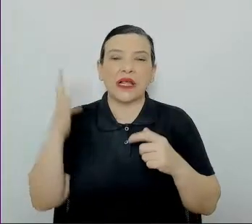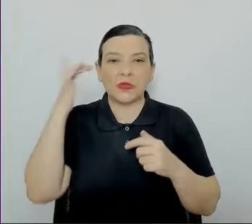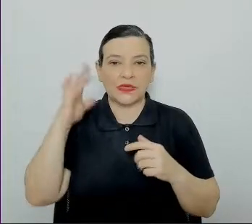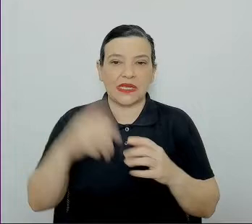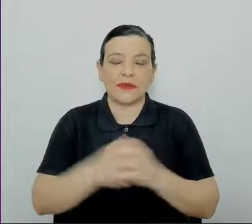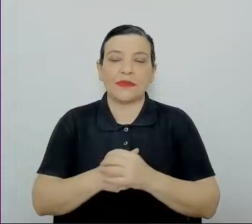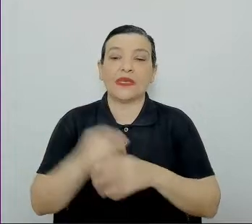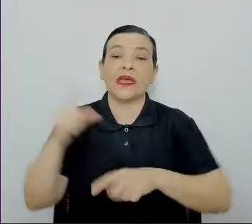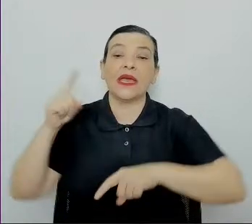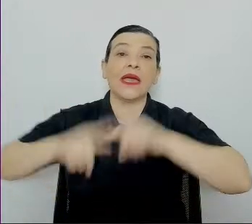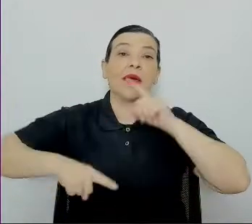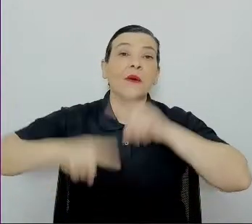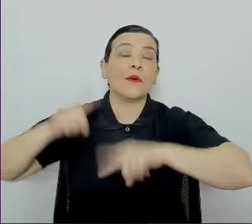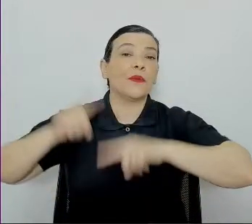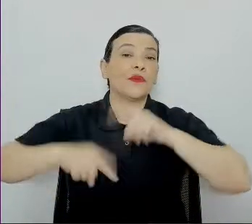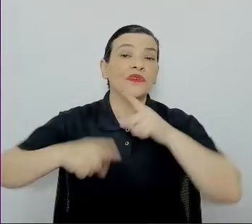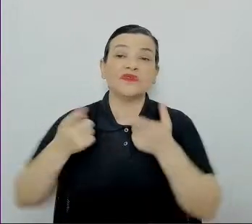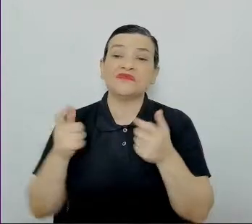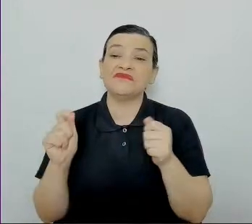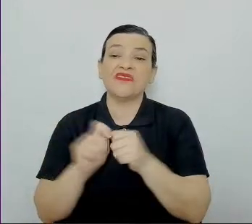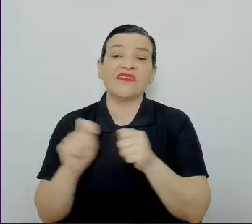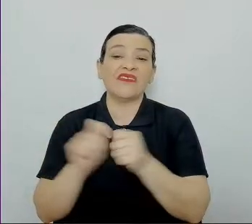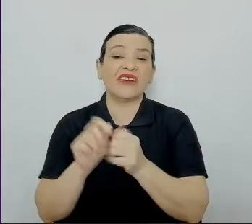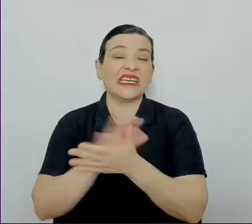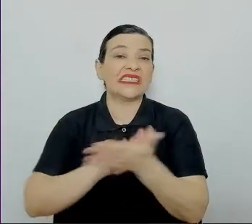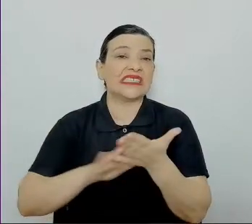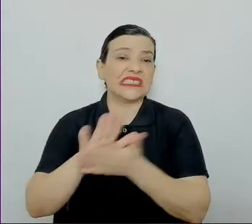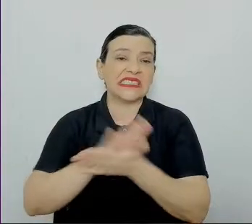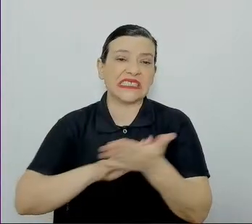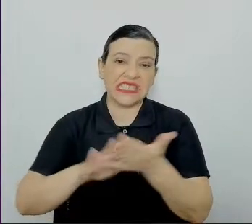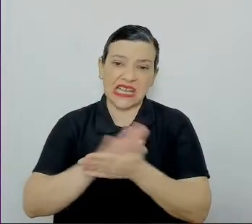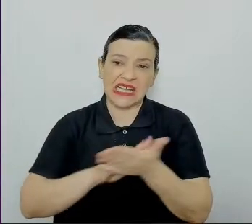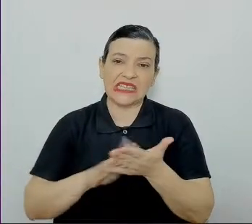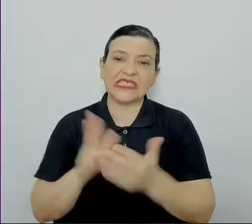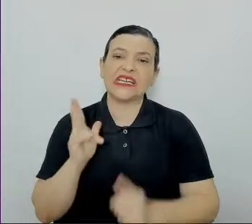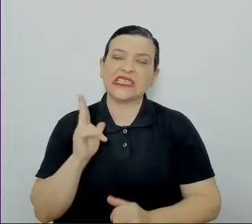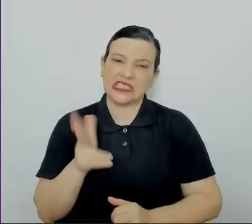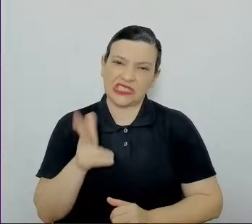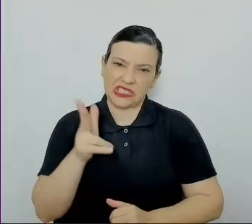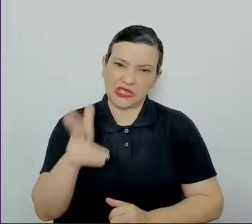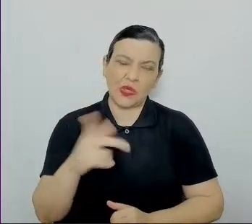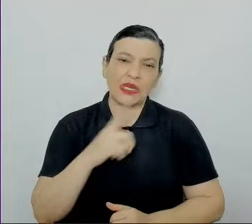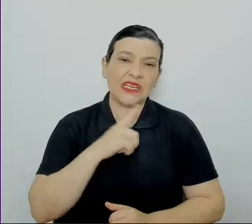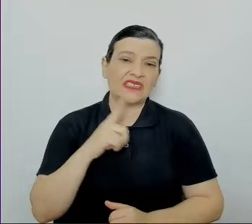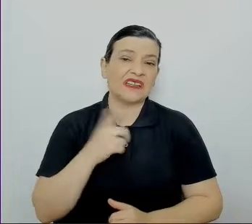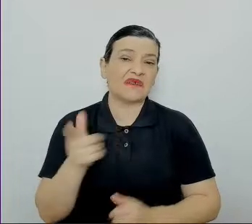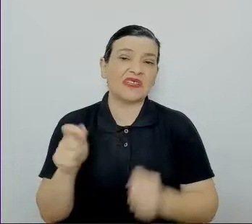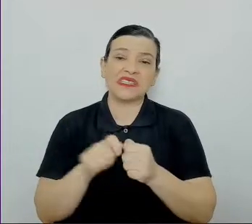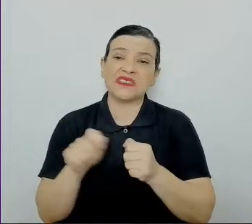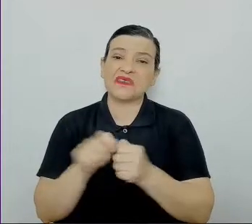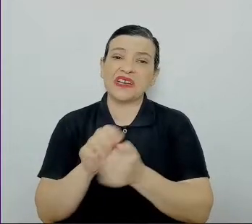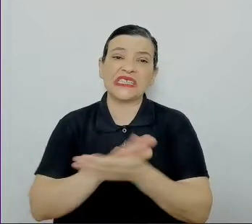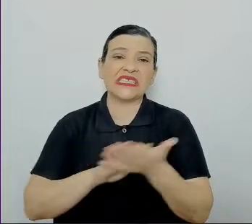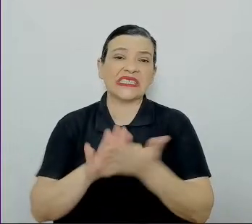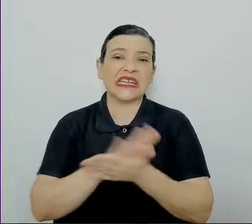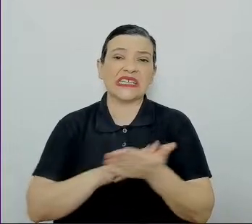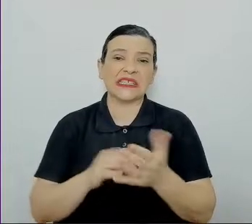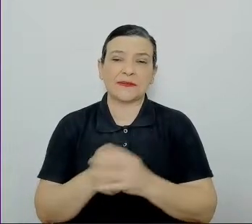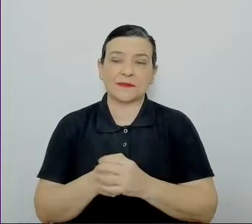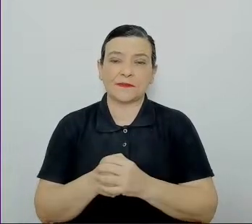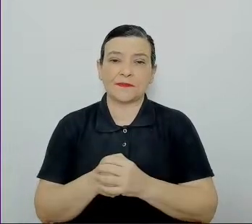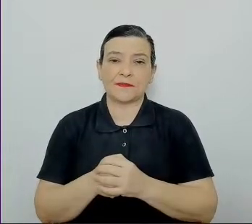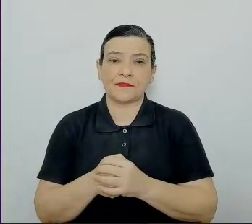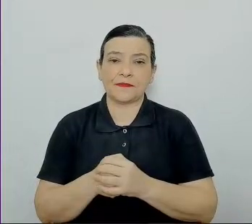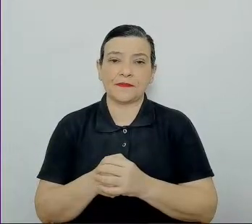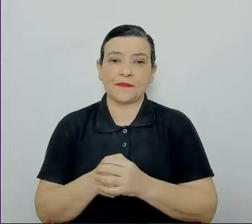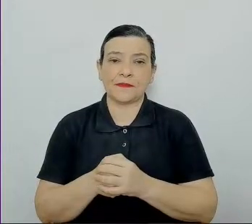produto que, normalmente, ele não faz nada bem. Ele até tem a tesoura, ele tem várias outras coisas, mas ele não faz nada bem. E as coisas